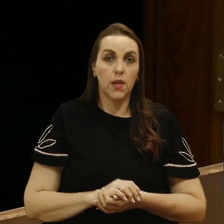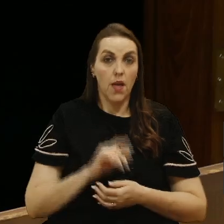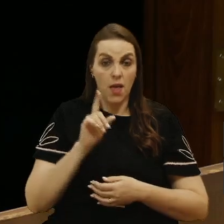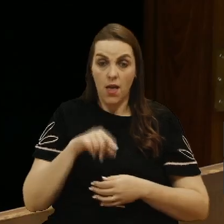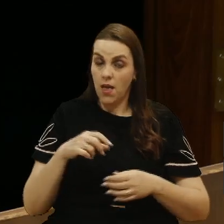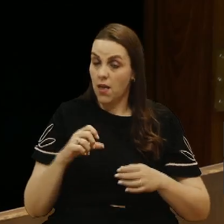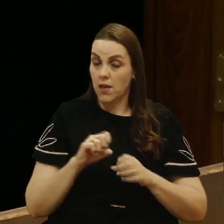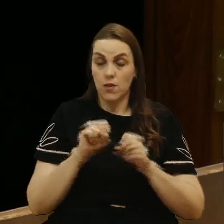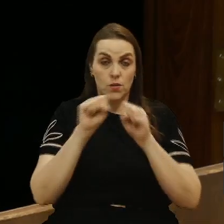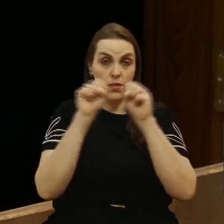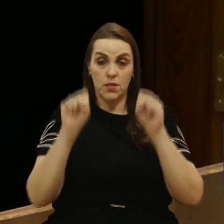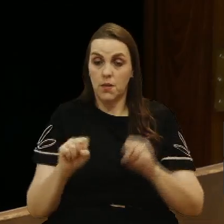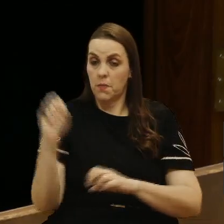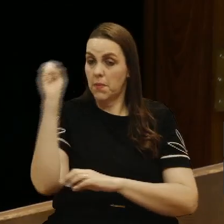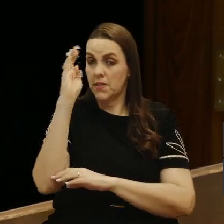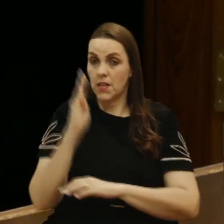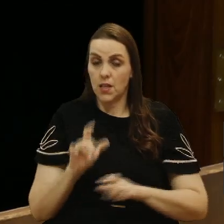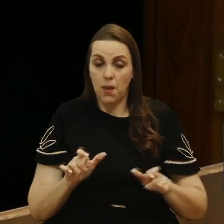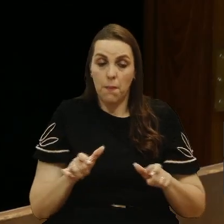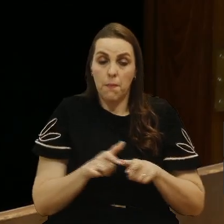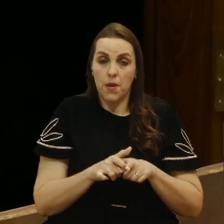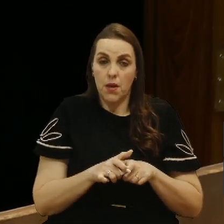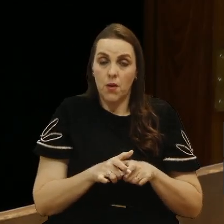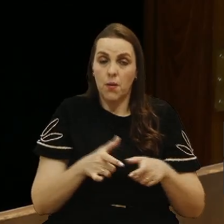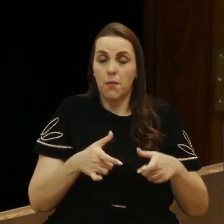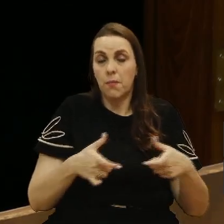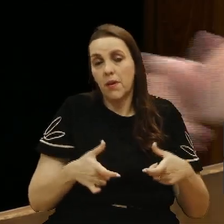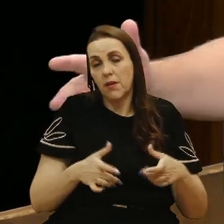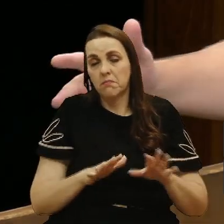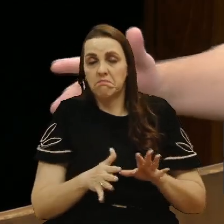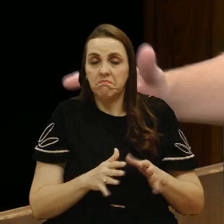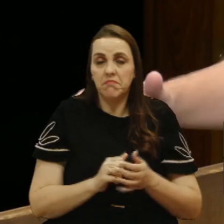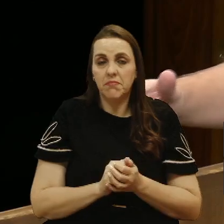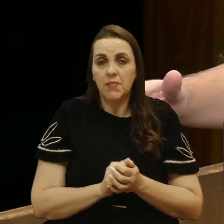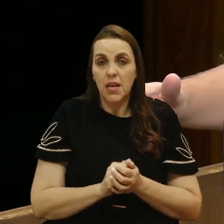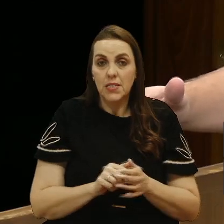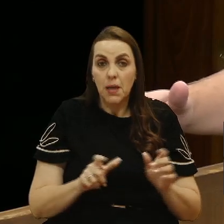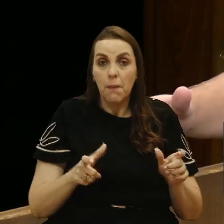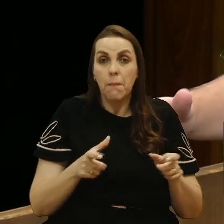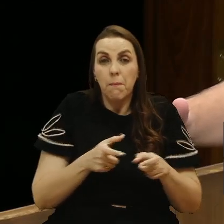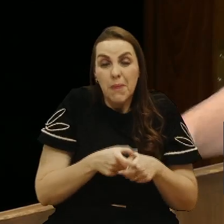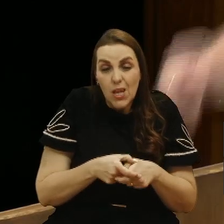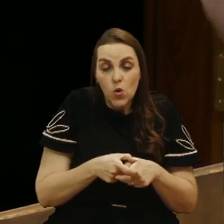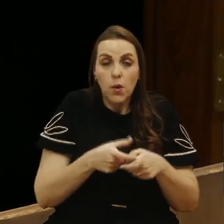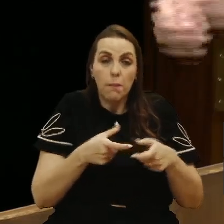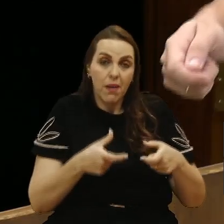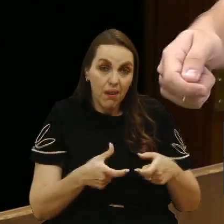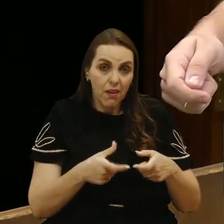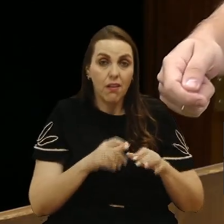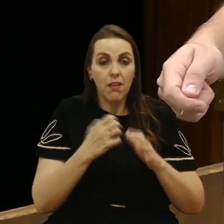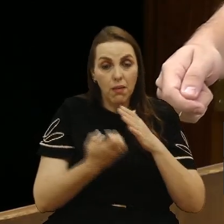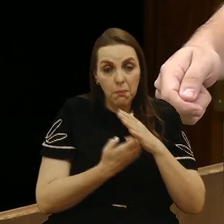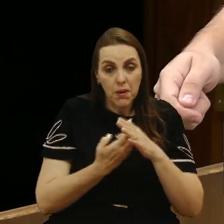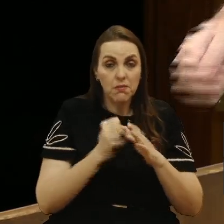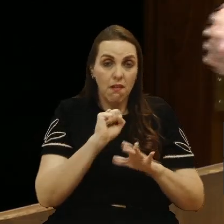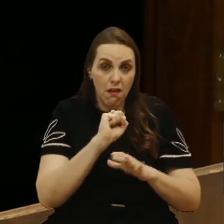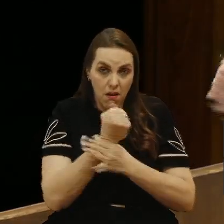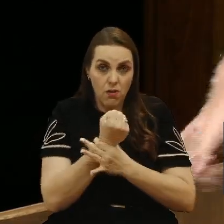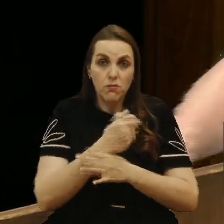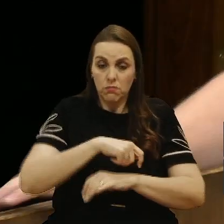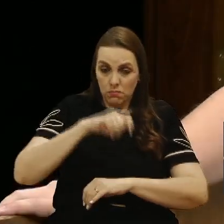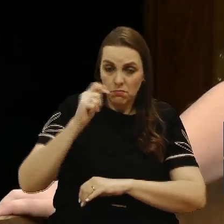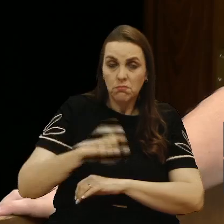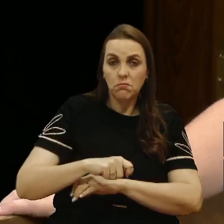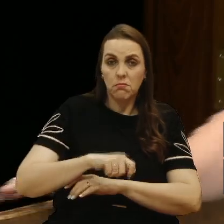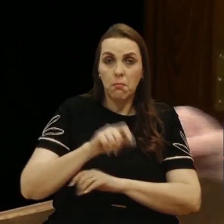Brasileiro das Micro e Pequenas Empresas. Então, bom, se as micro e pequenas empresas, vereadora Sandra, estão garantindo o fim da